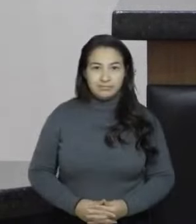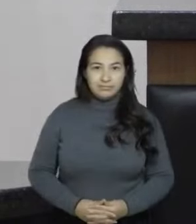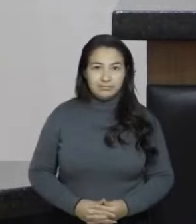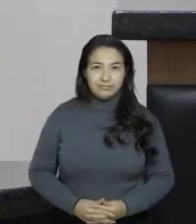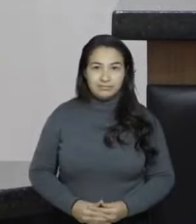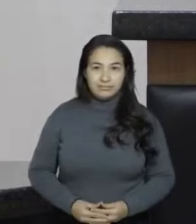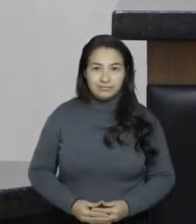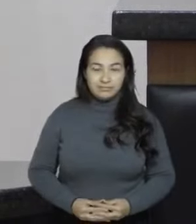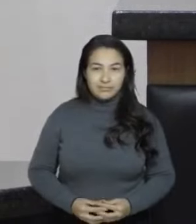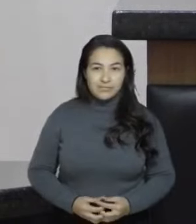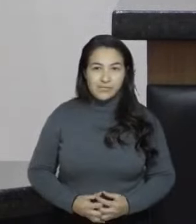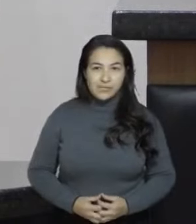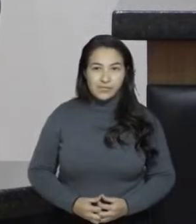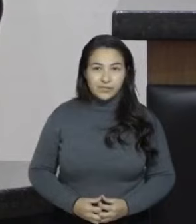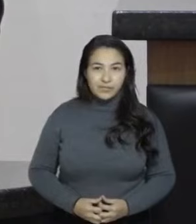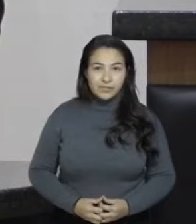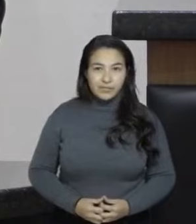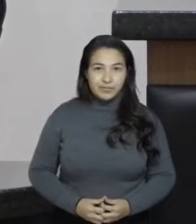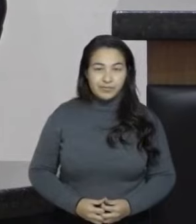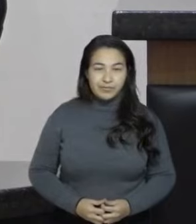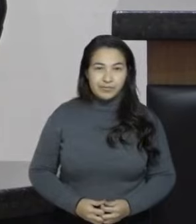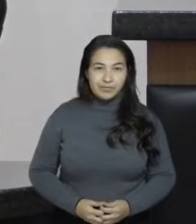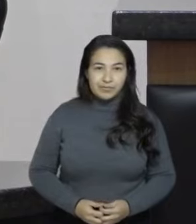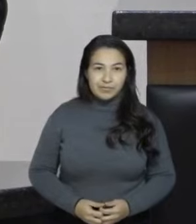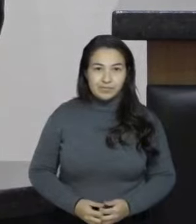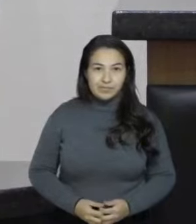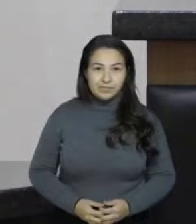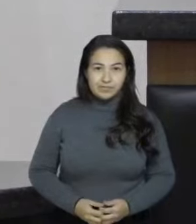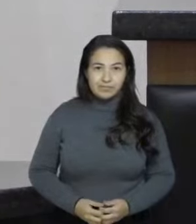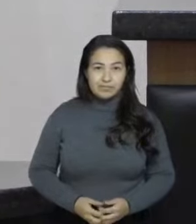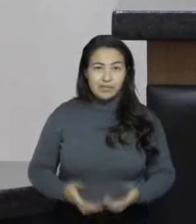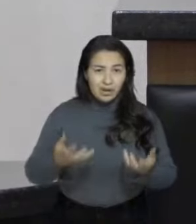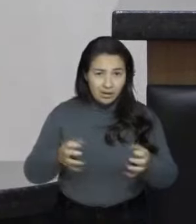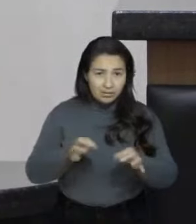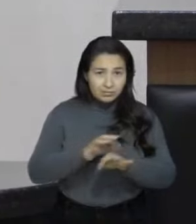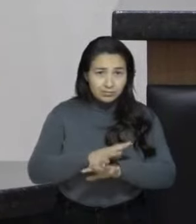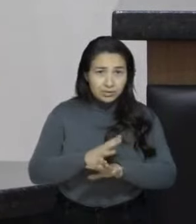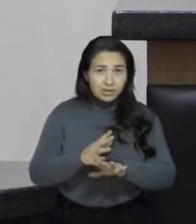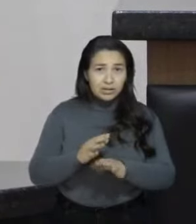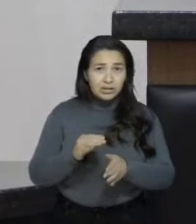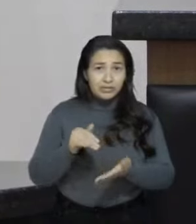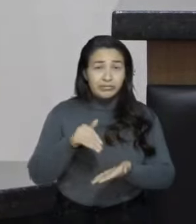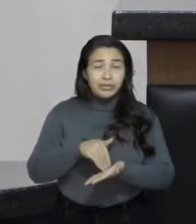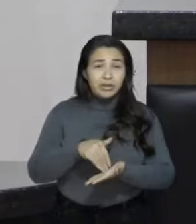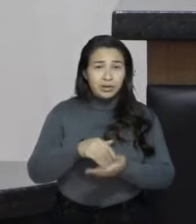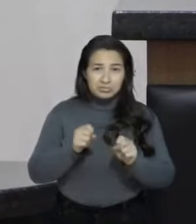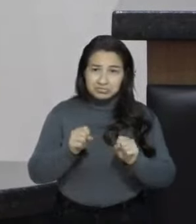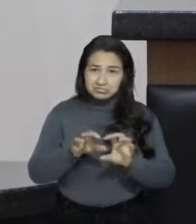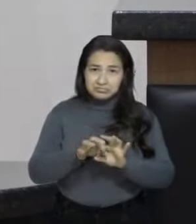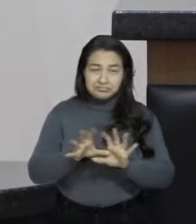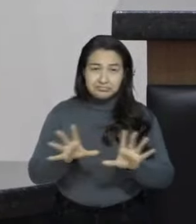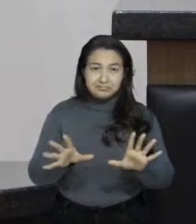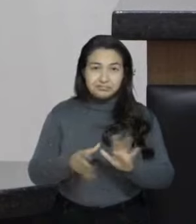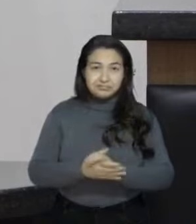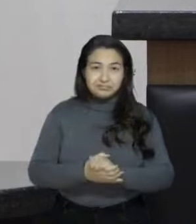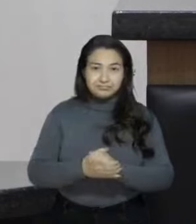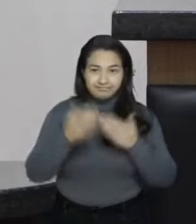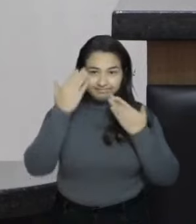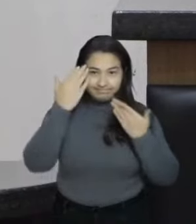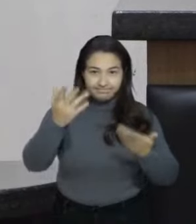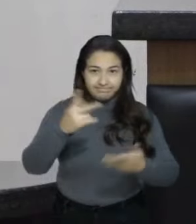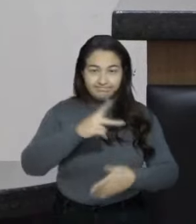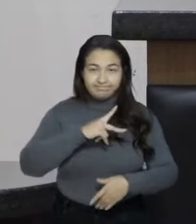querem fazer uma querem fazer uma uma conclusão uma considerações finais fique à vontade Obrigado Presidente